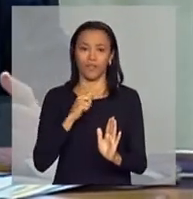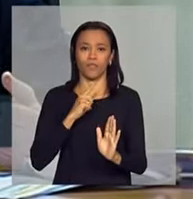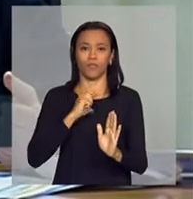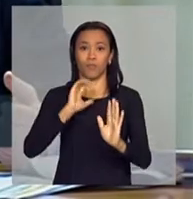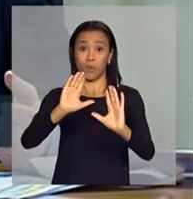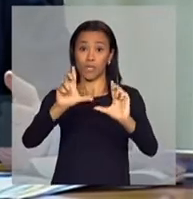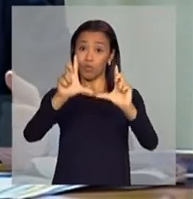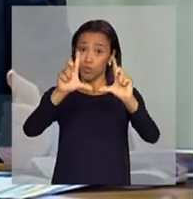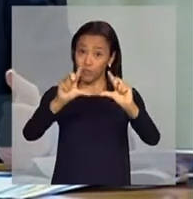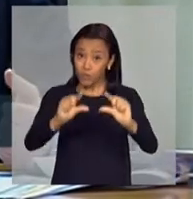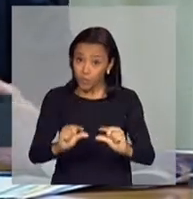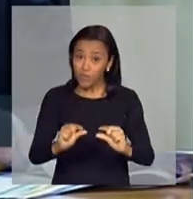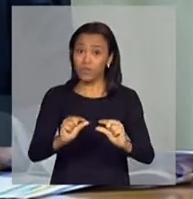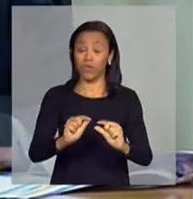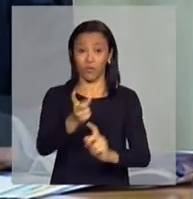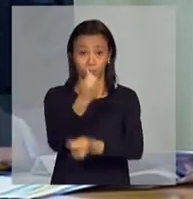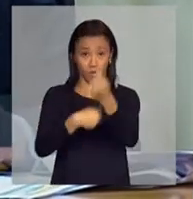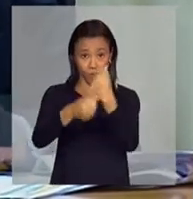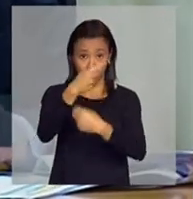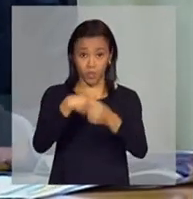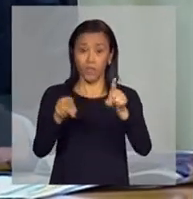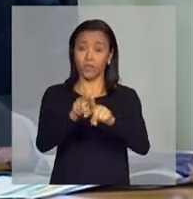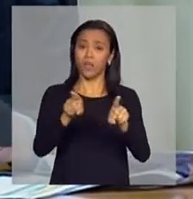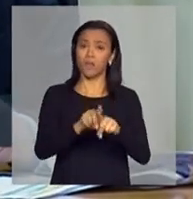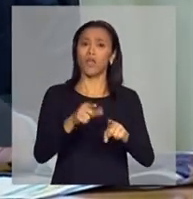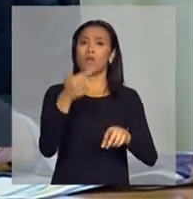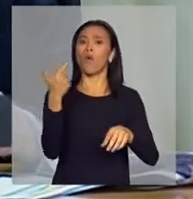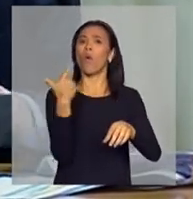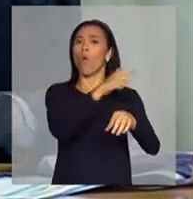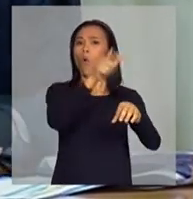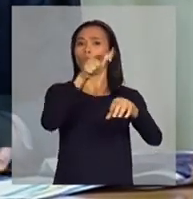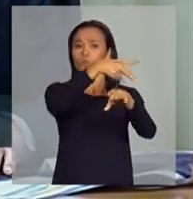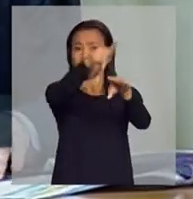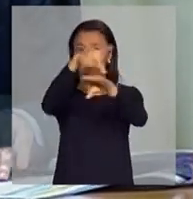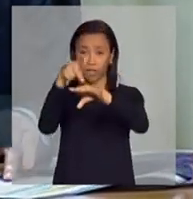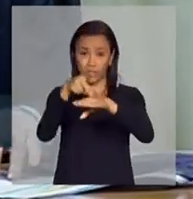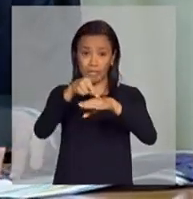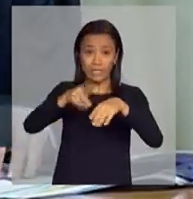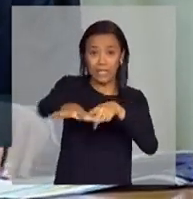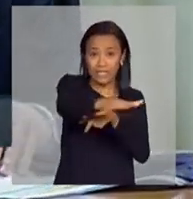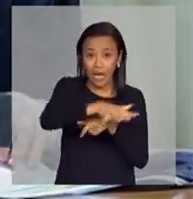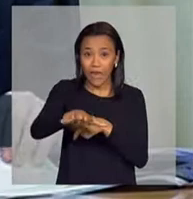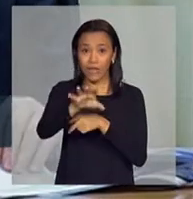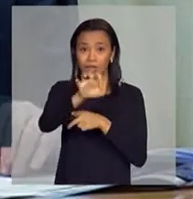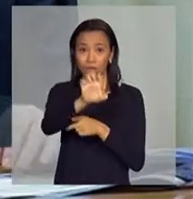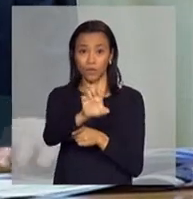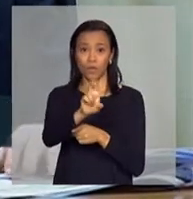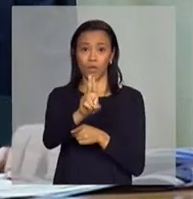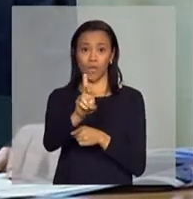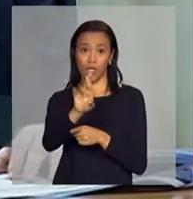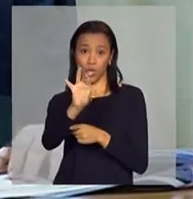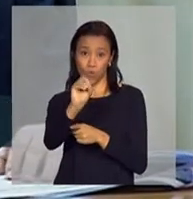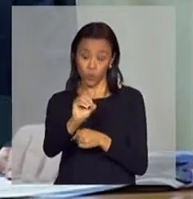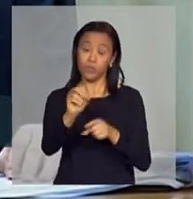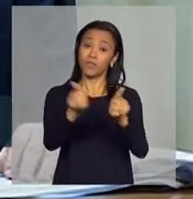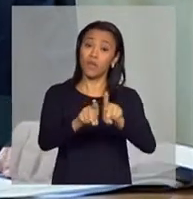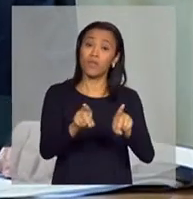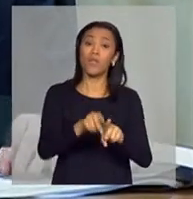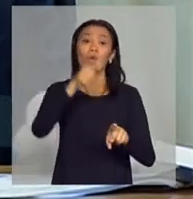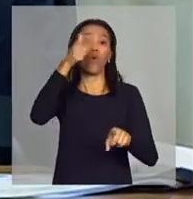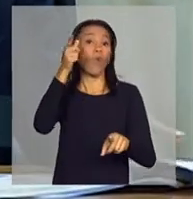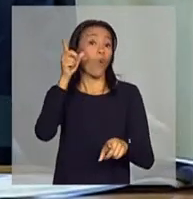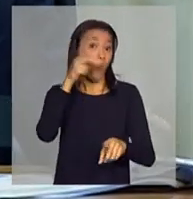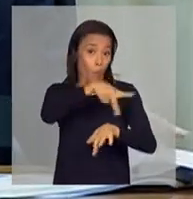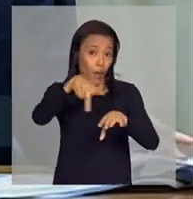tivemos um crescimento muito maior que os países da zona do Euro certamente e os Estados Unidos foi um dos poucos países que